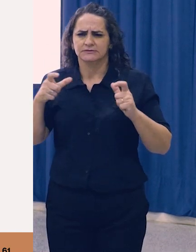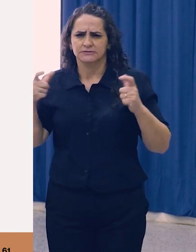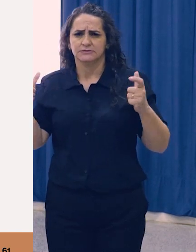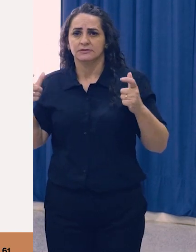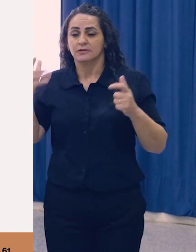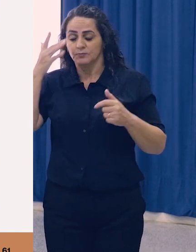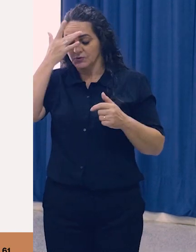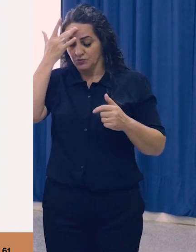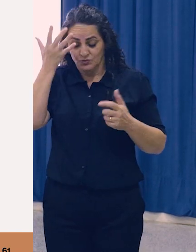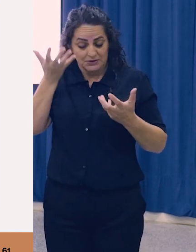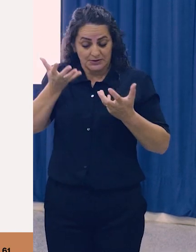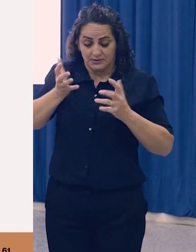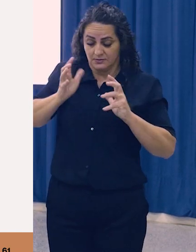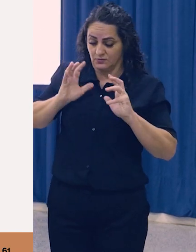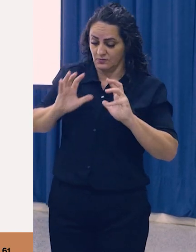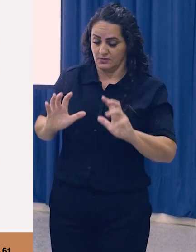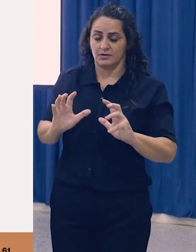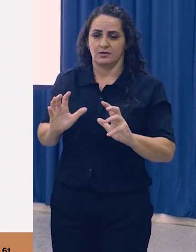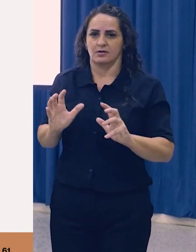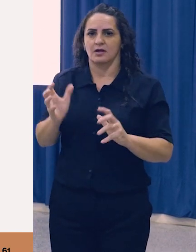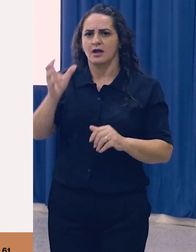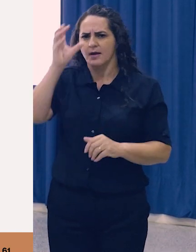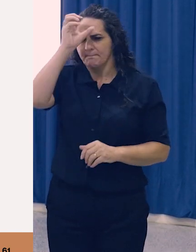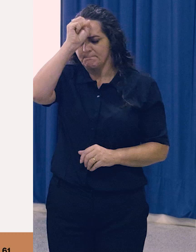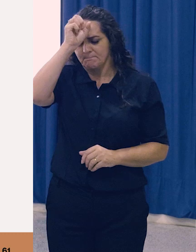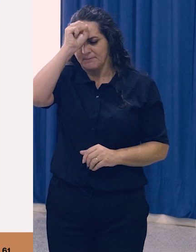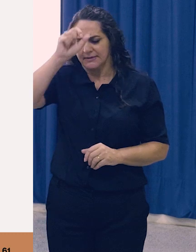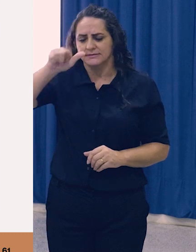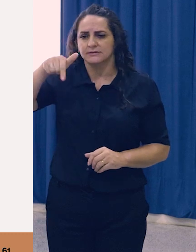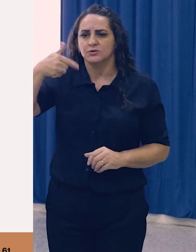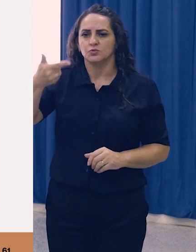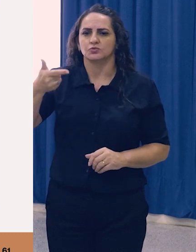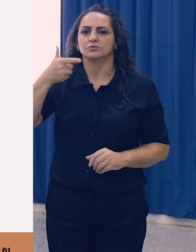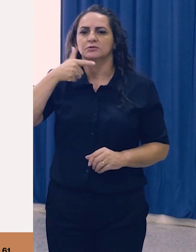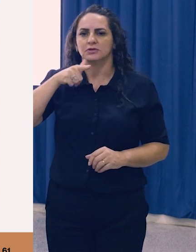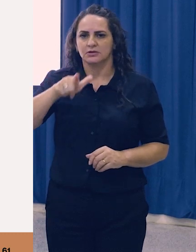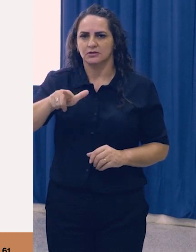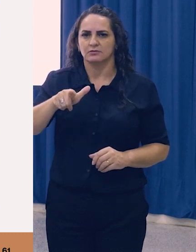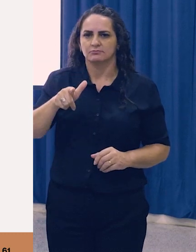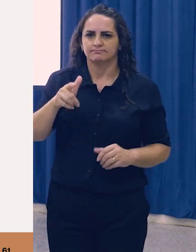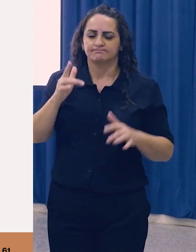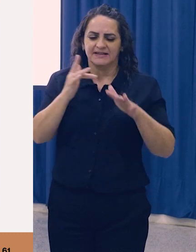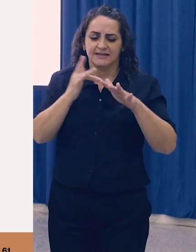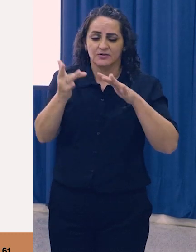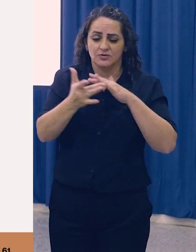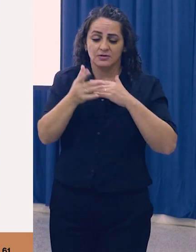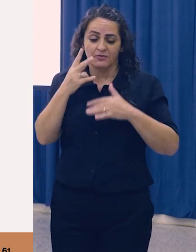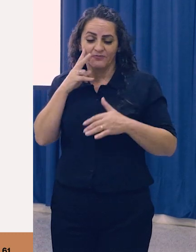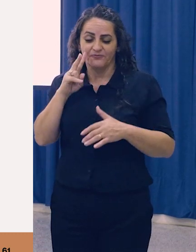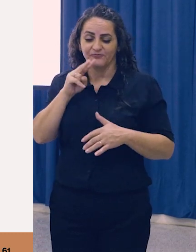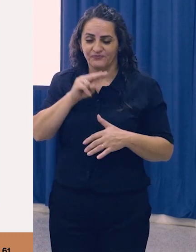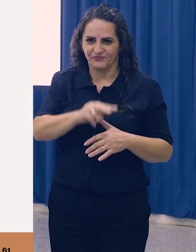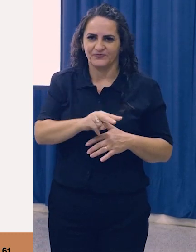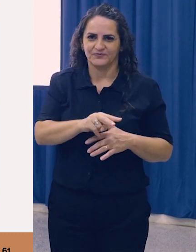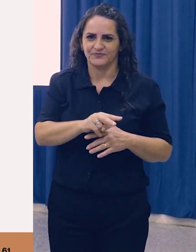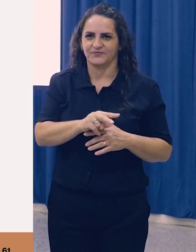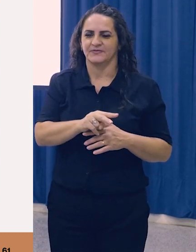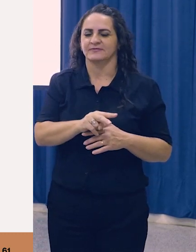outro idioma. Isso é muito bacana de perceber. Nas redes sociais dele, ele também, assim como a